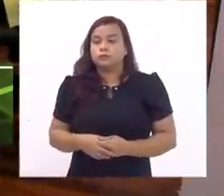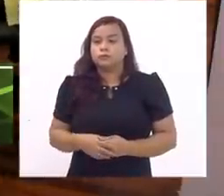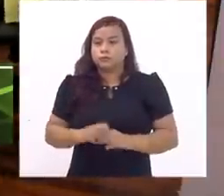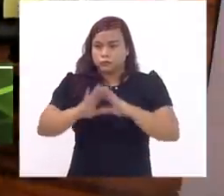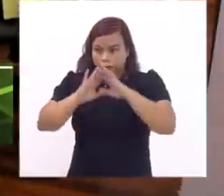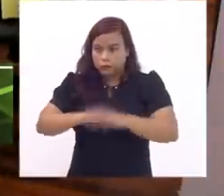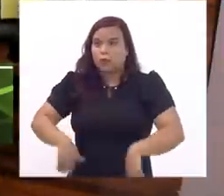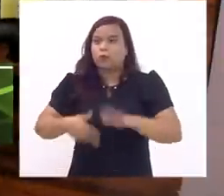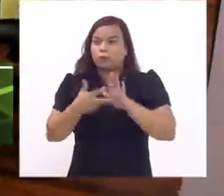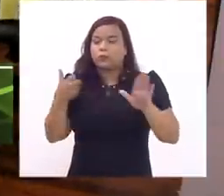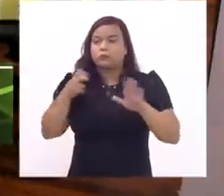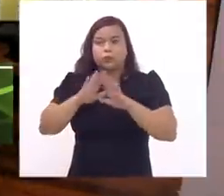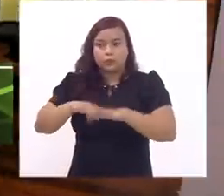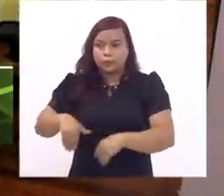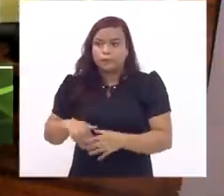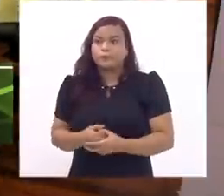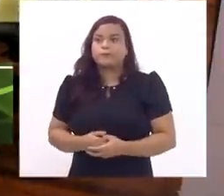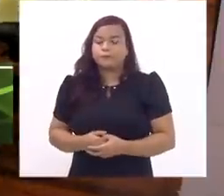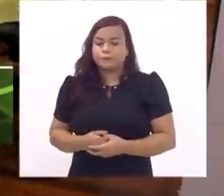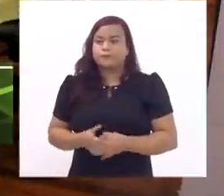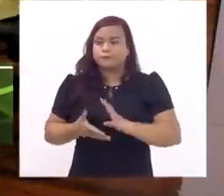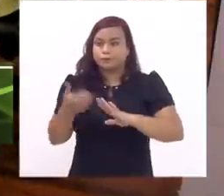o veto.